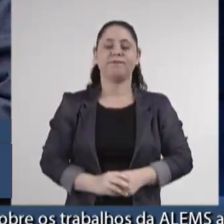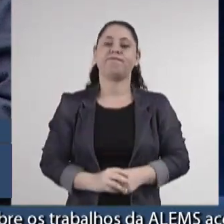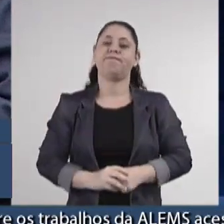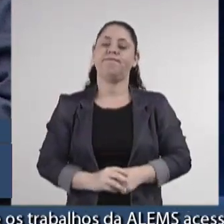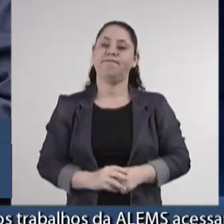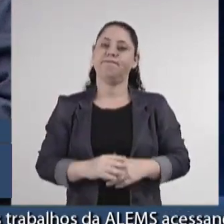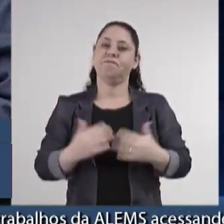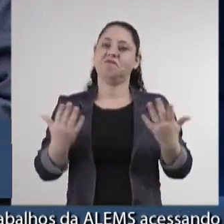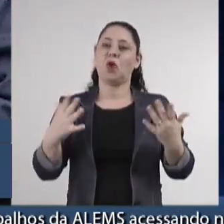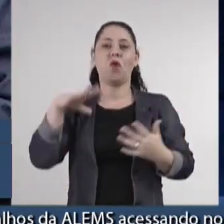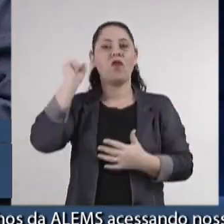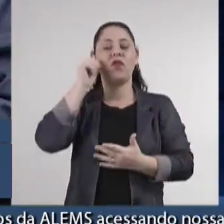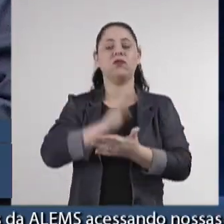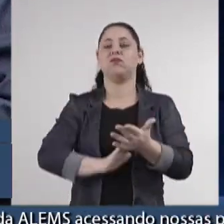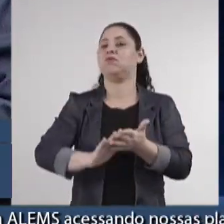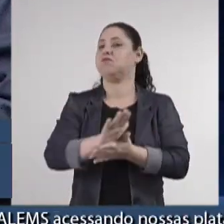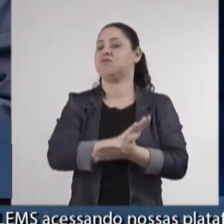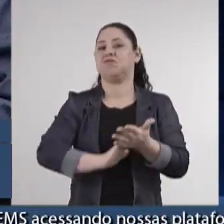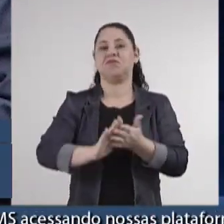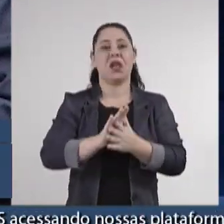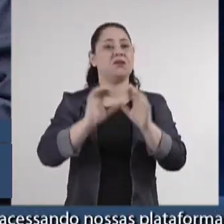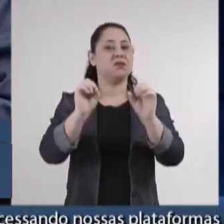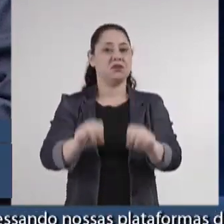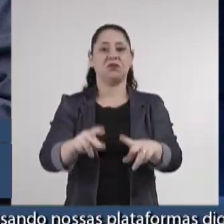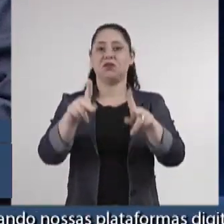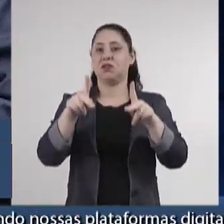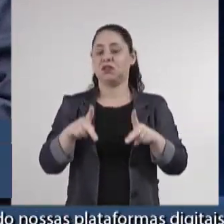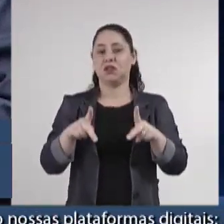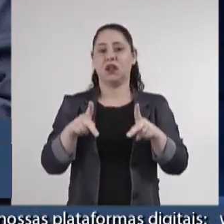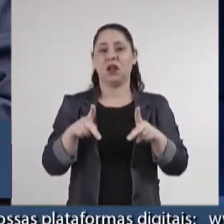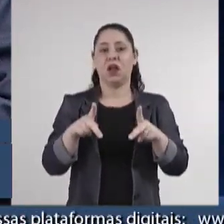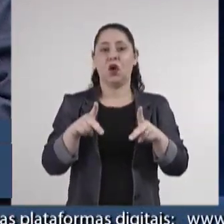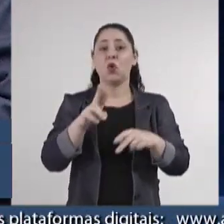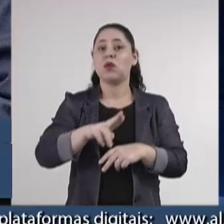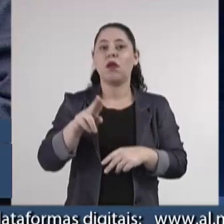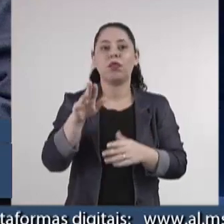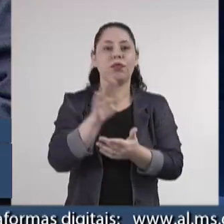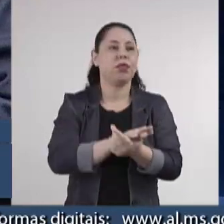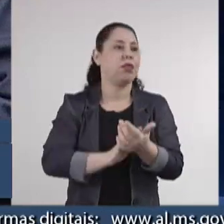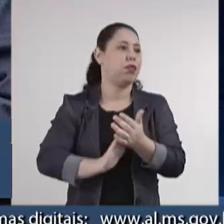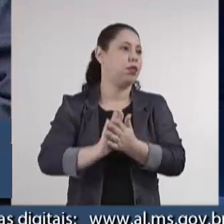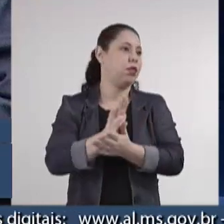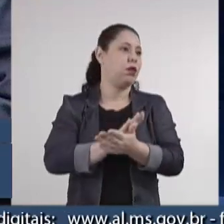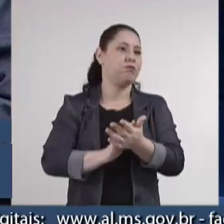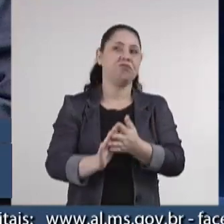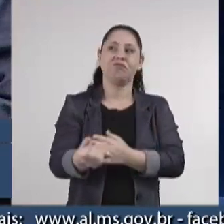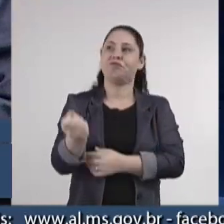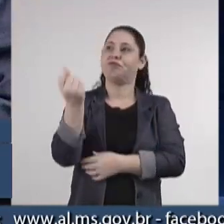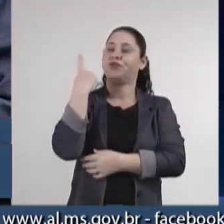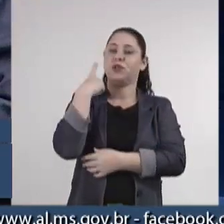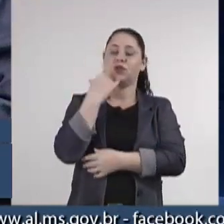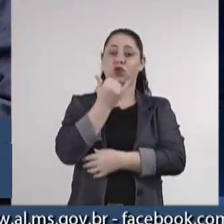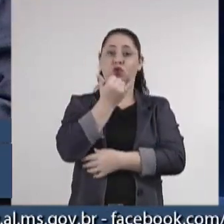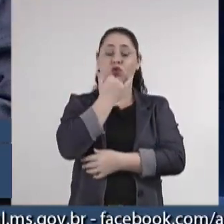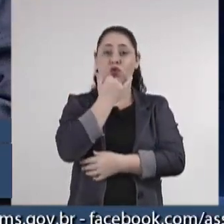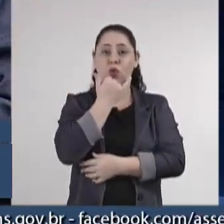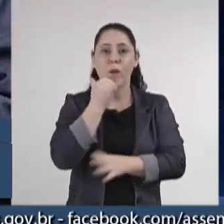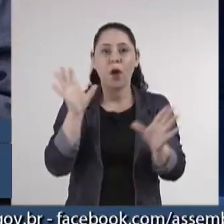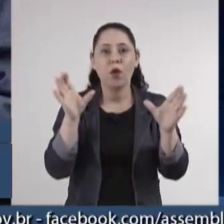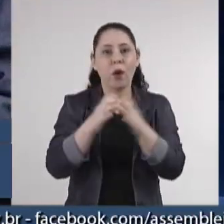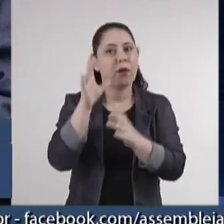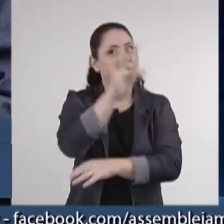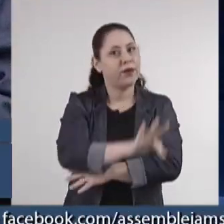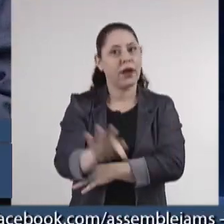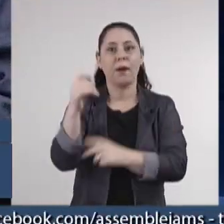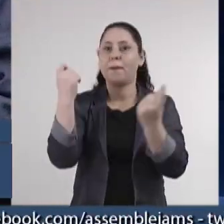assim, não ouviu nada. Essa audiência de ontem não serviu para nada. Me desculpa, a bancada federal tem que tomar